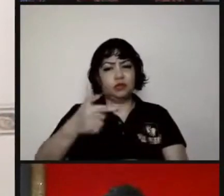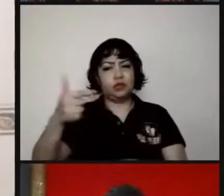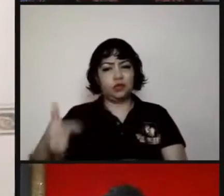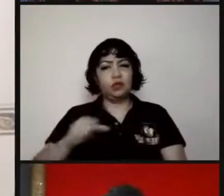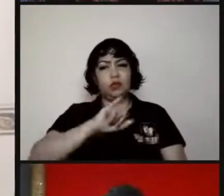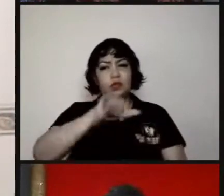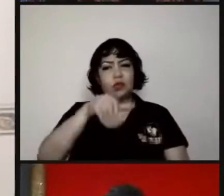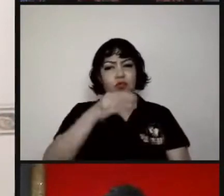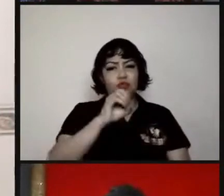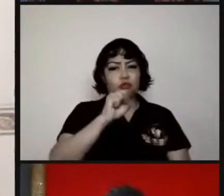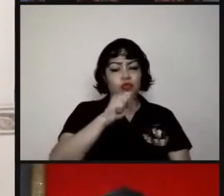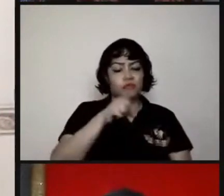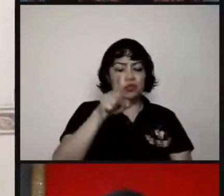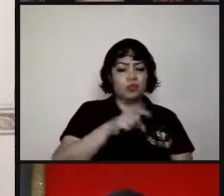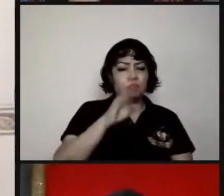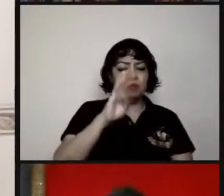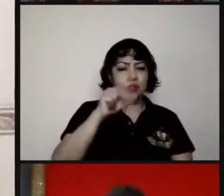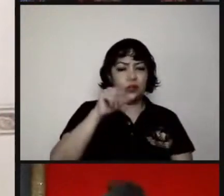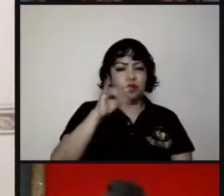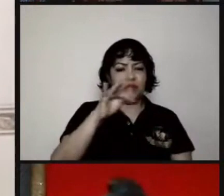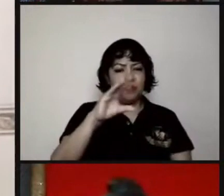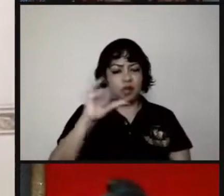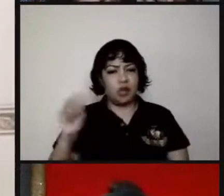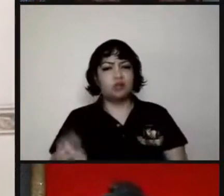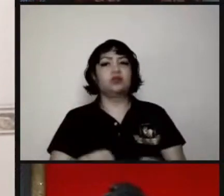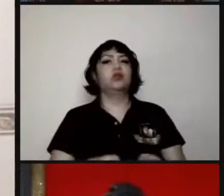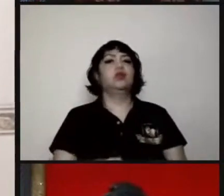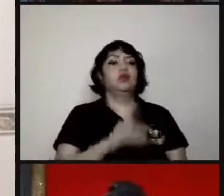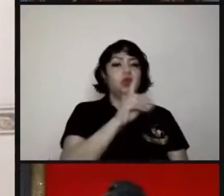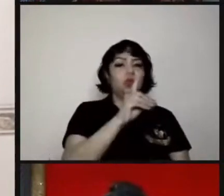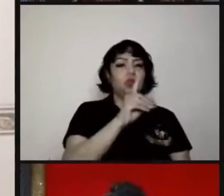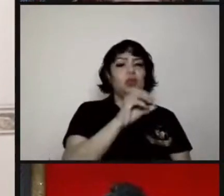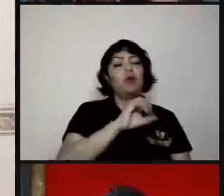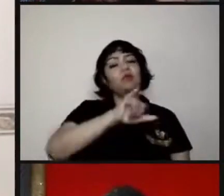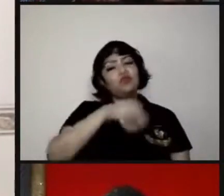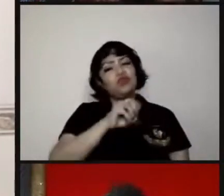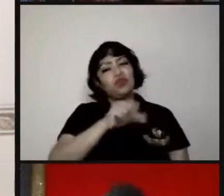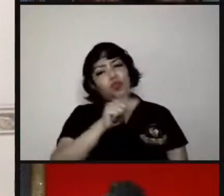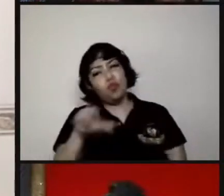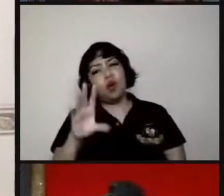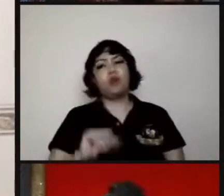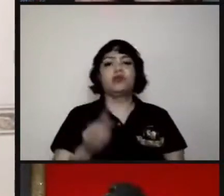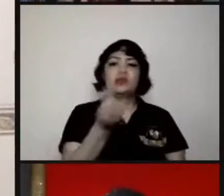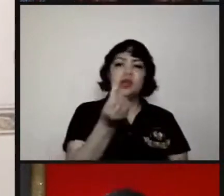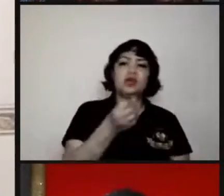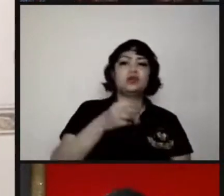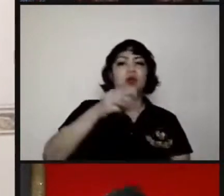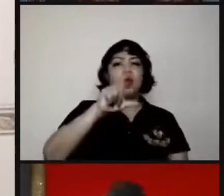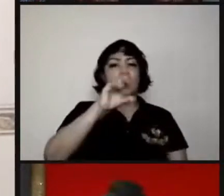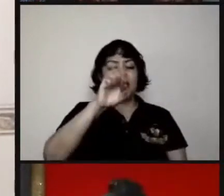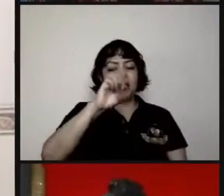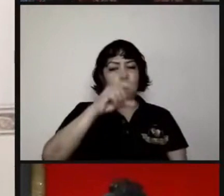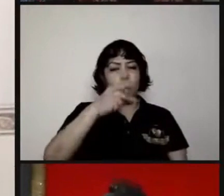Bonifácio, Dom Pedro I, o Dom João VI, a Maria Quitéria, todos esses, a Leopoldina, a Princesa